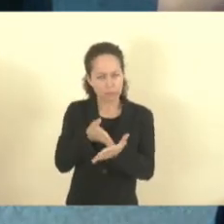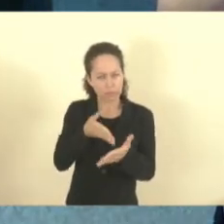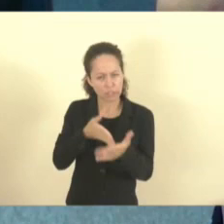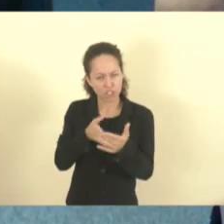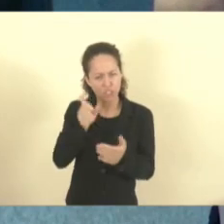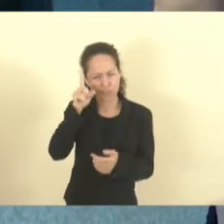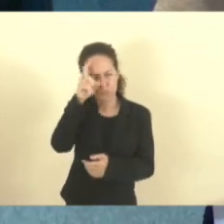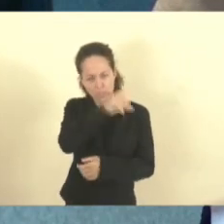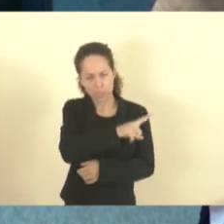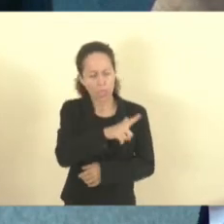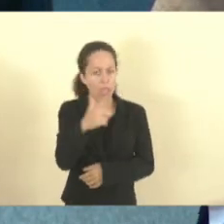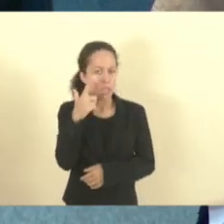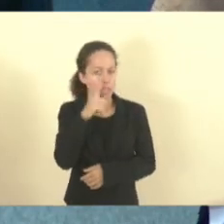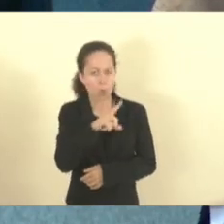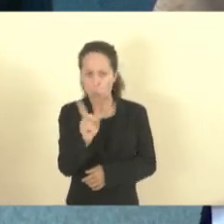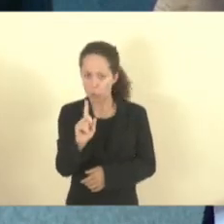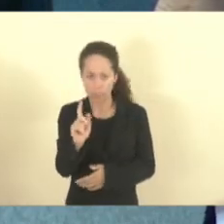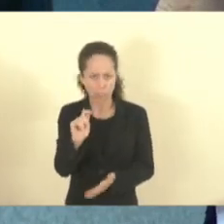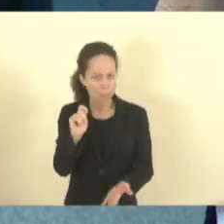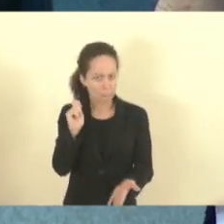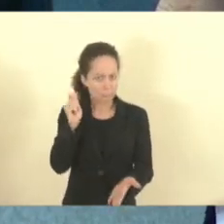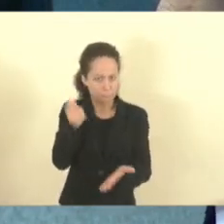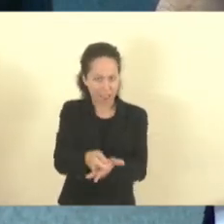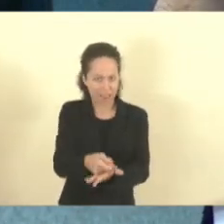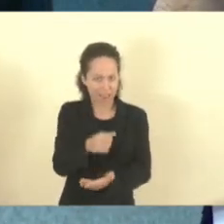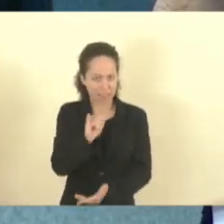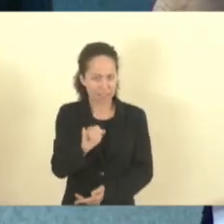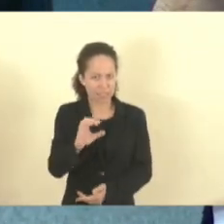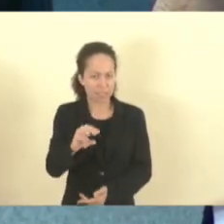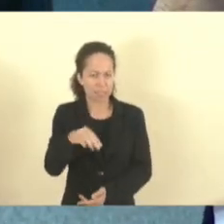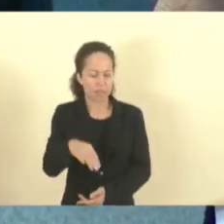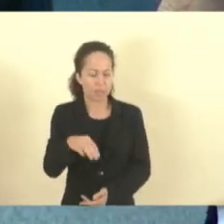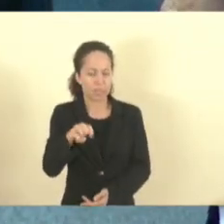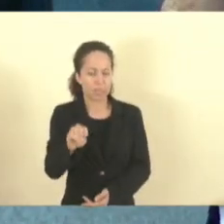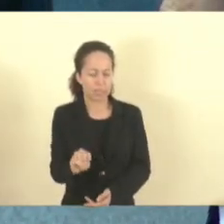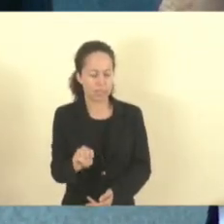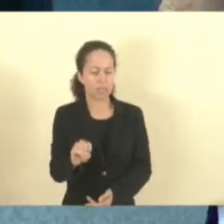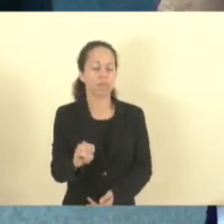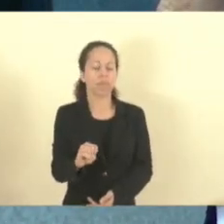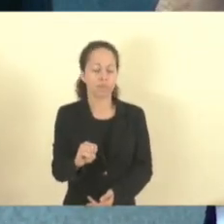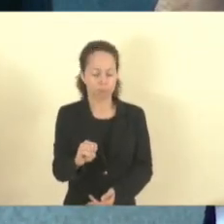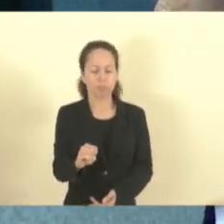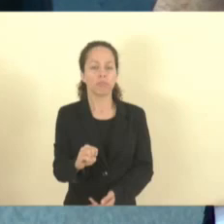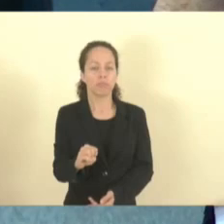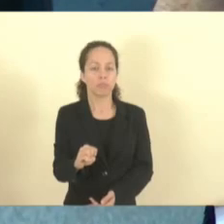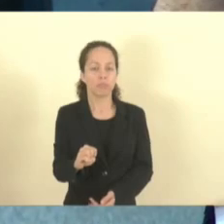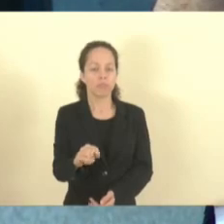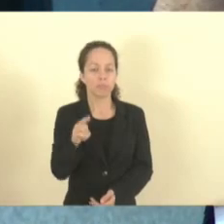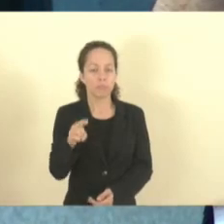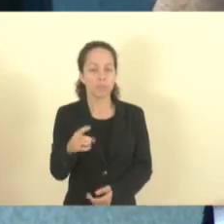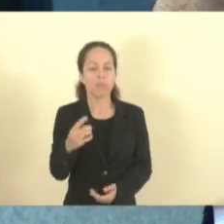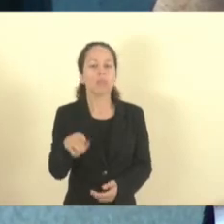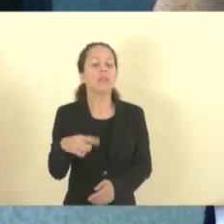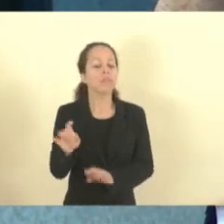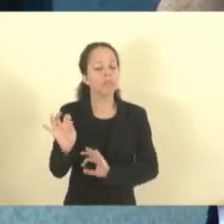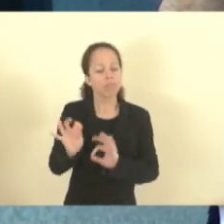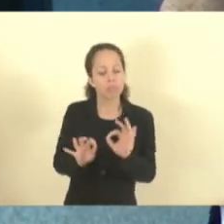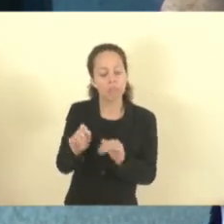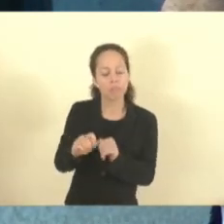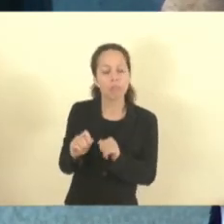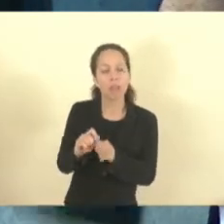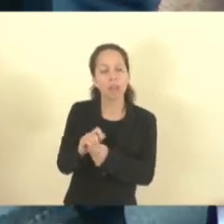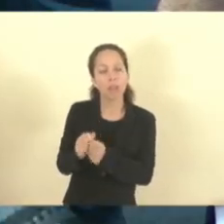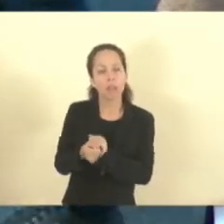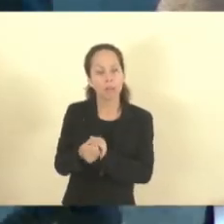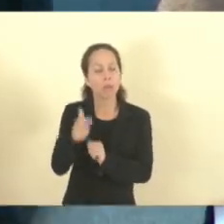conseguiu ser adimplente com seu ICMS, para que ele pudesse colocar, que ele possa colocar seu ICMS em dia. O problema é que tem